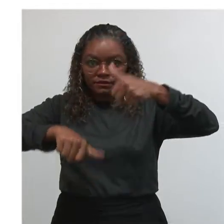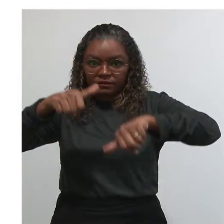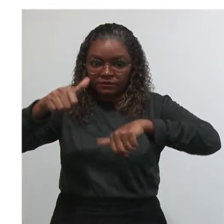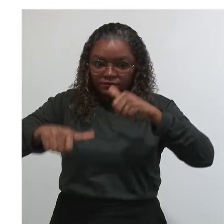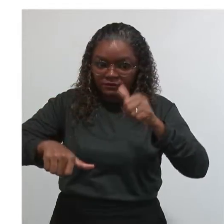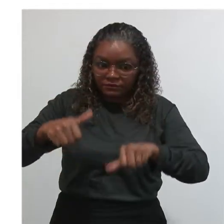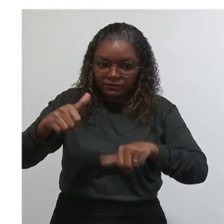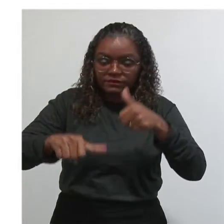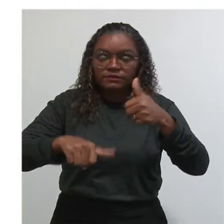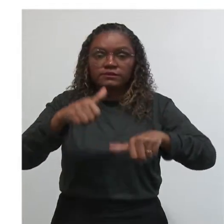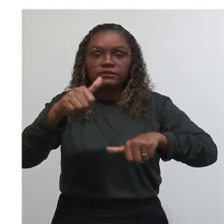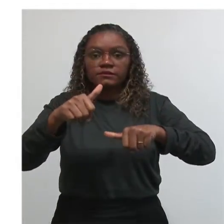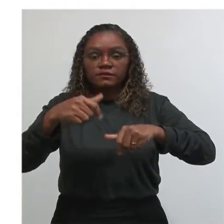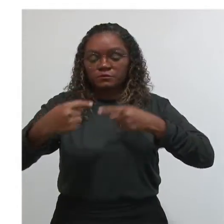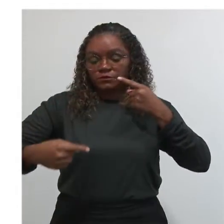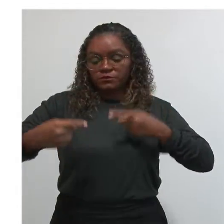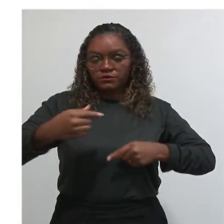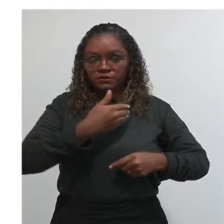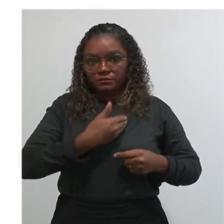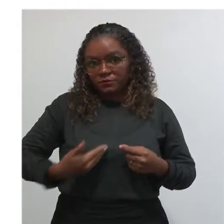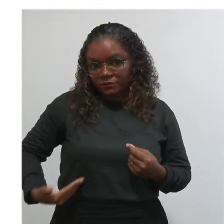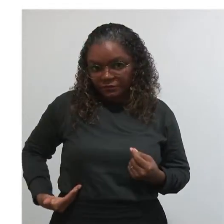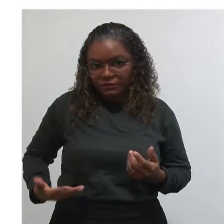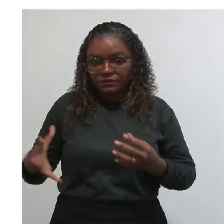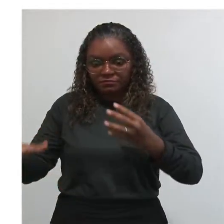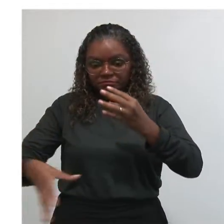políticas públicas na fase de implementação e avaliação,